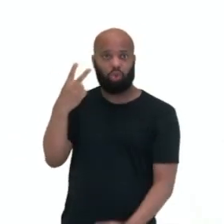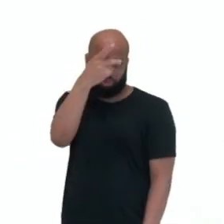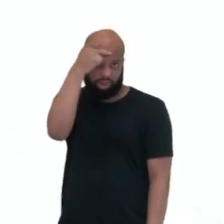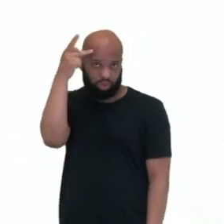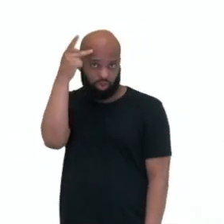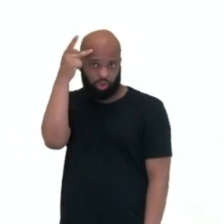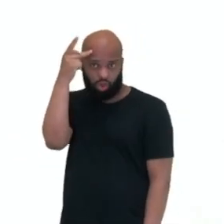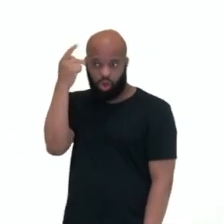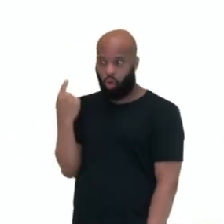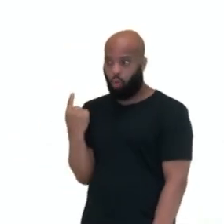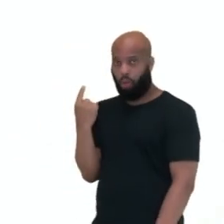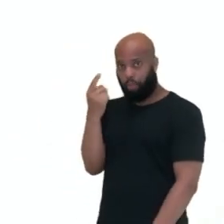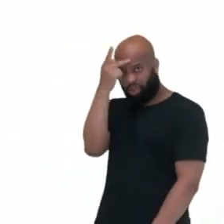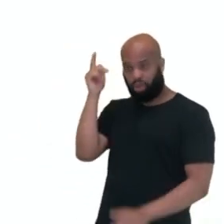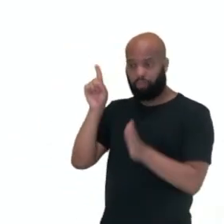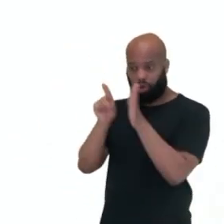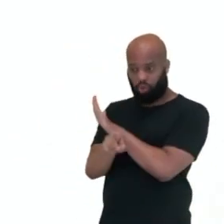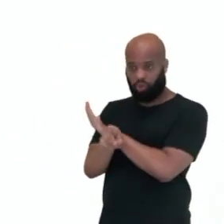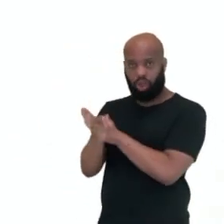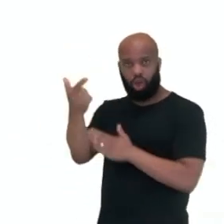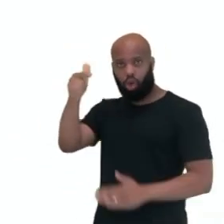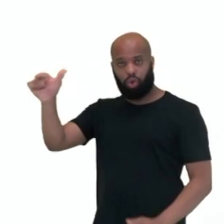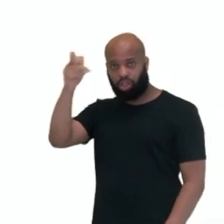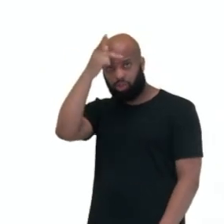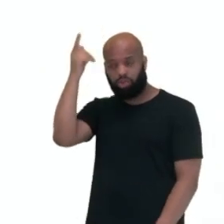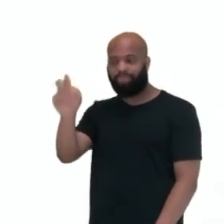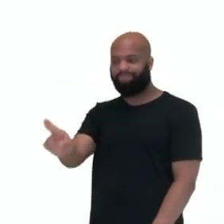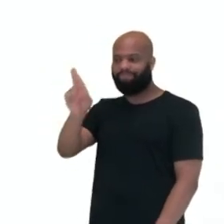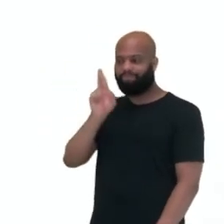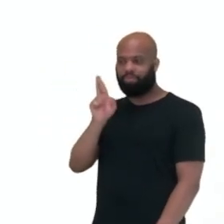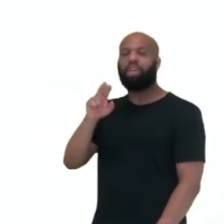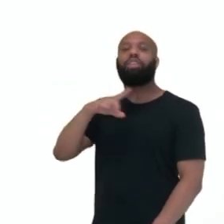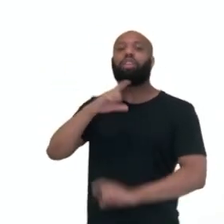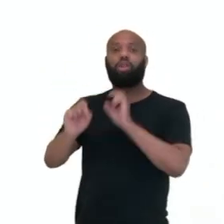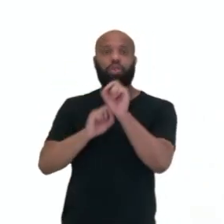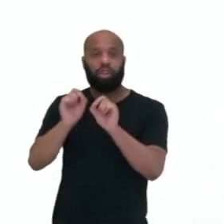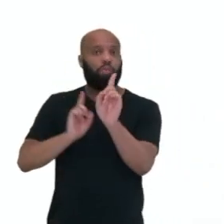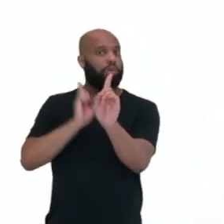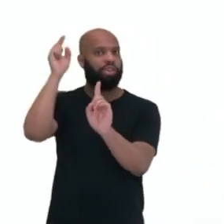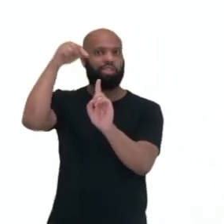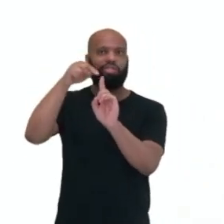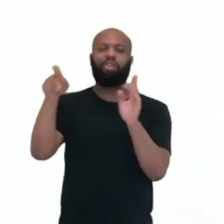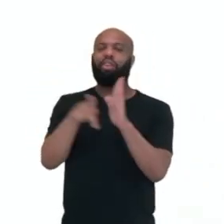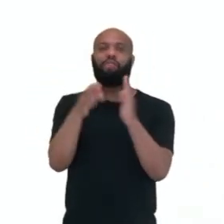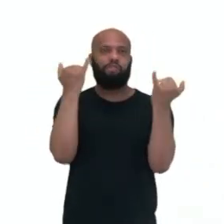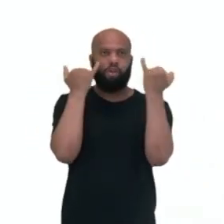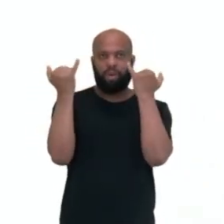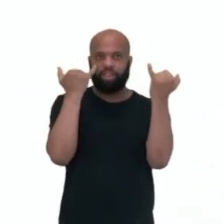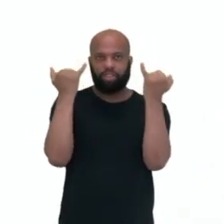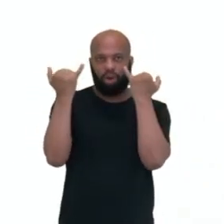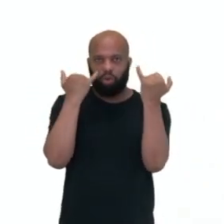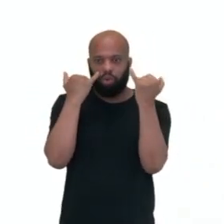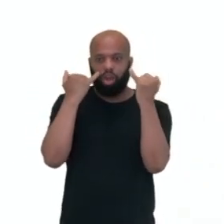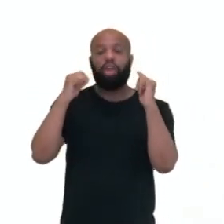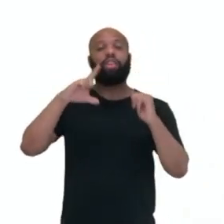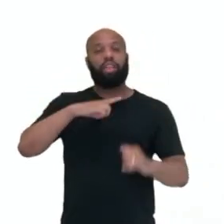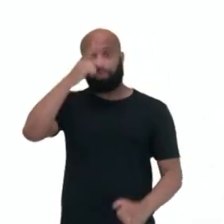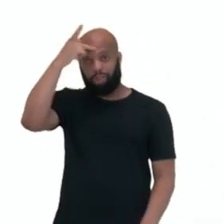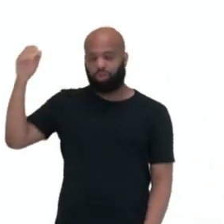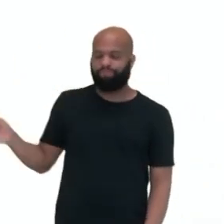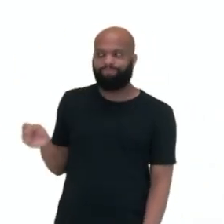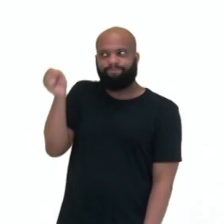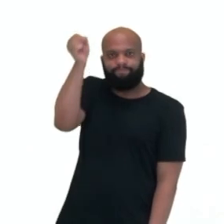que pergunta e outra que responde. Este gênero textual tem função informativa e dá destaque à participação de pessoas que